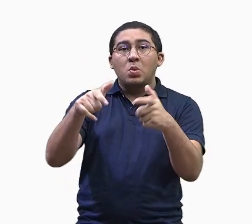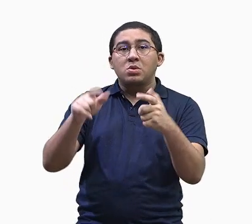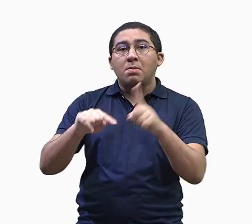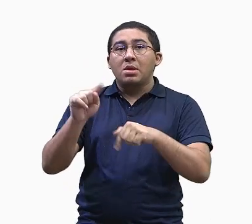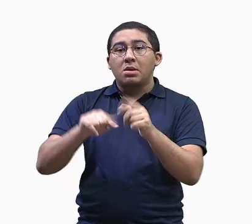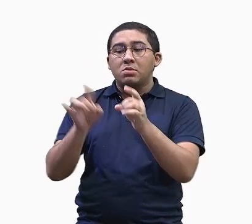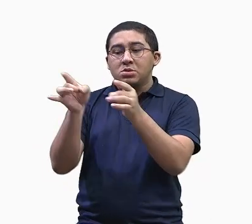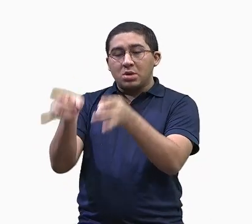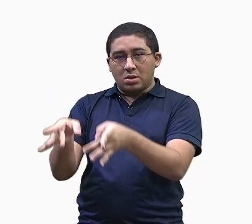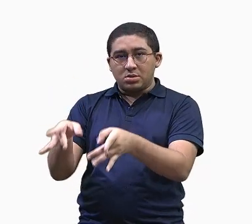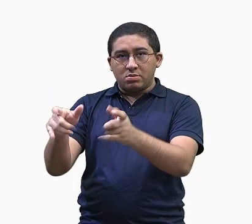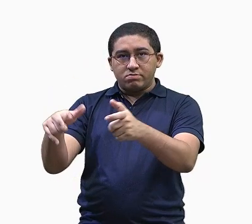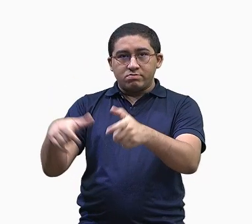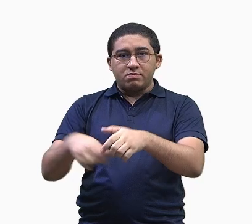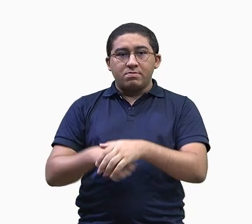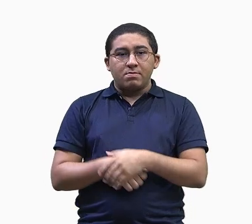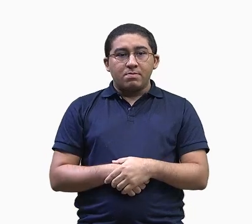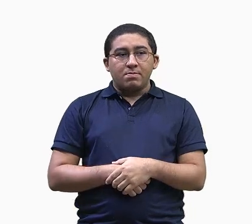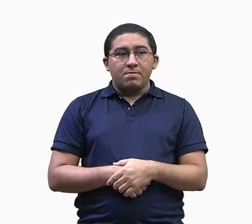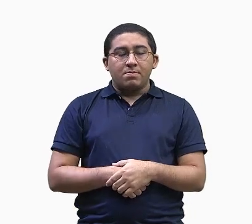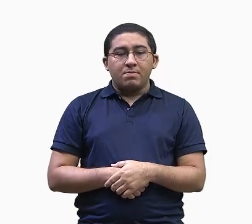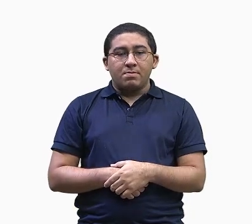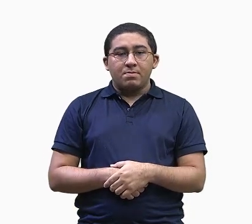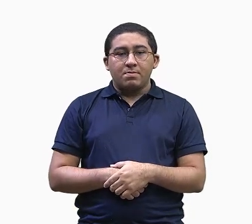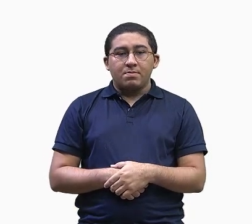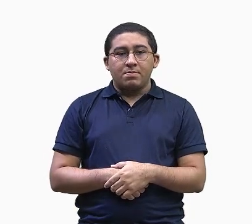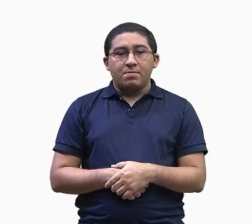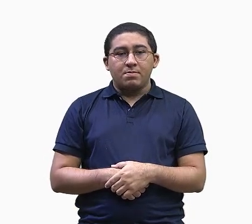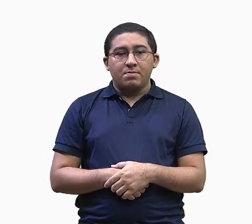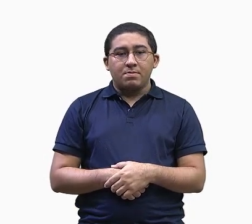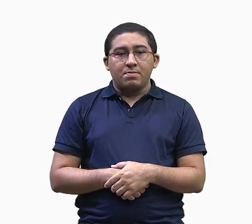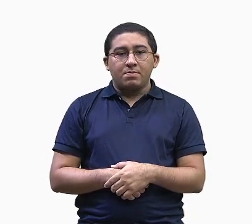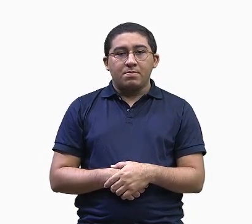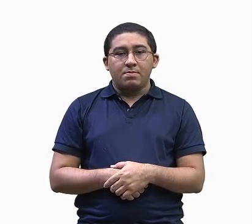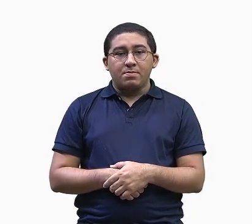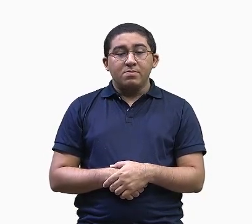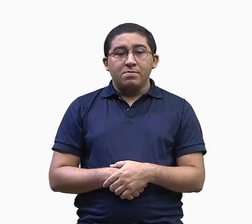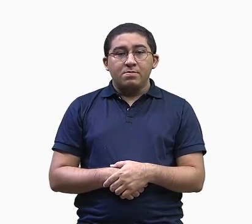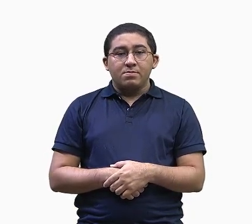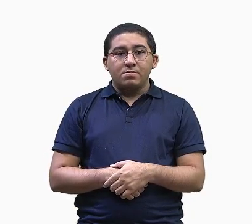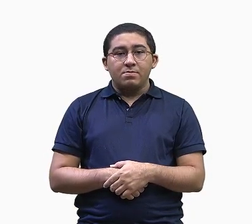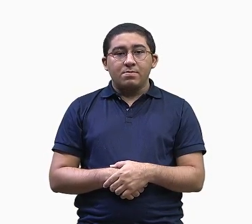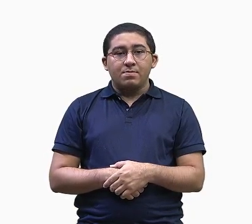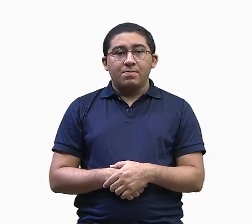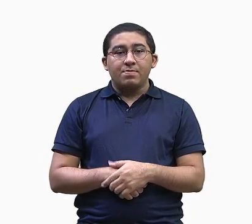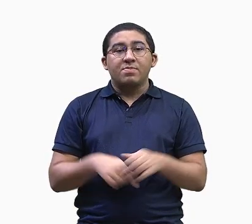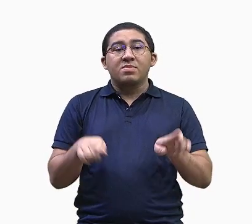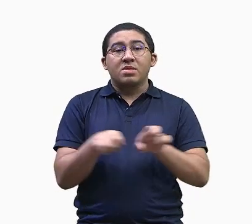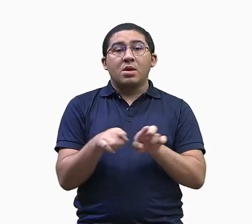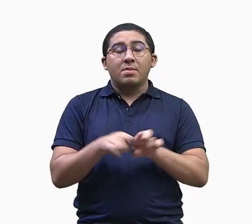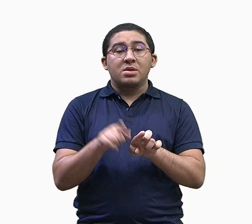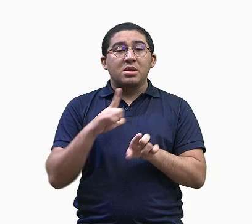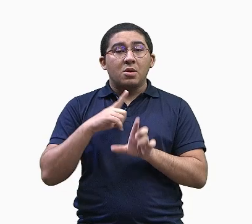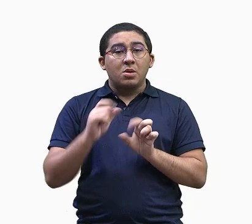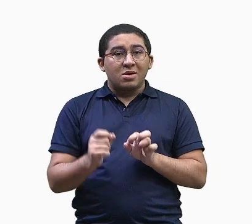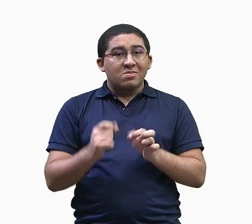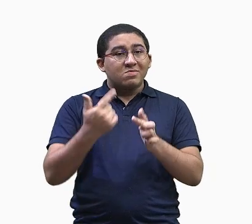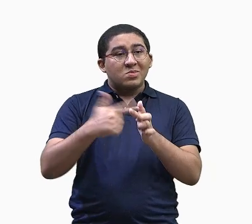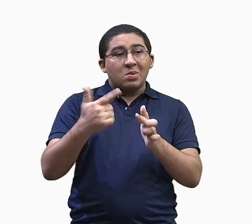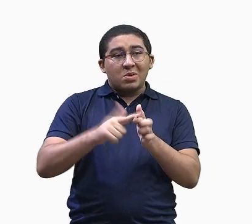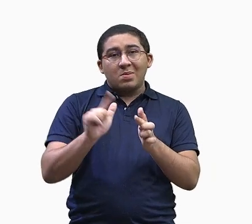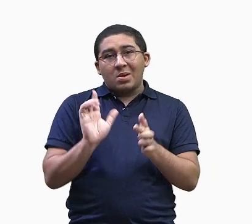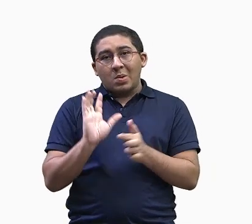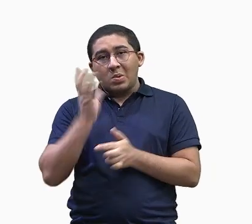descartado aí esses resíduos, tá bom? O resto que não vai ser utilizado. Temos também os acidentes, né, com as